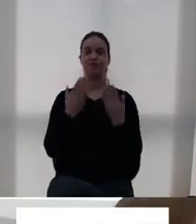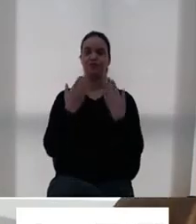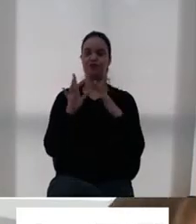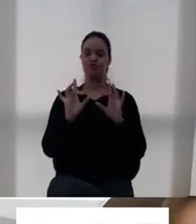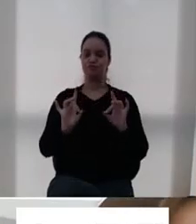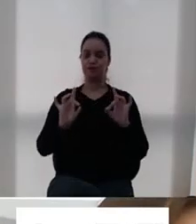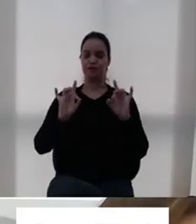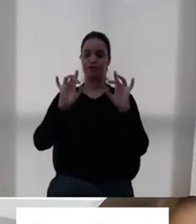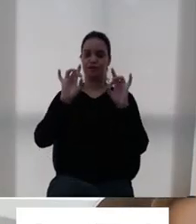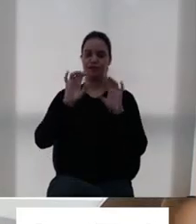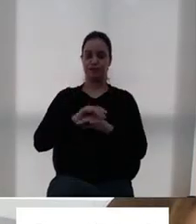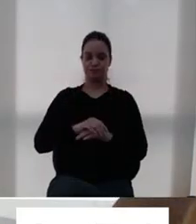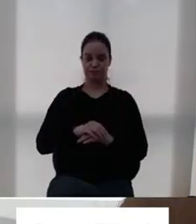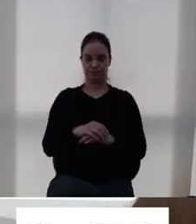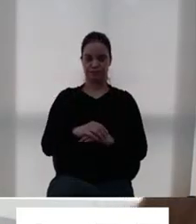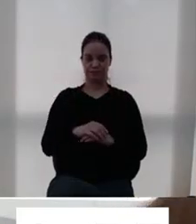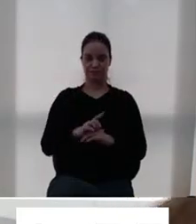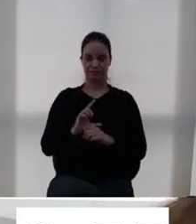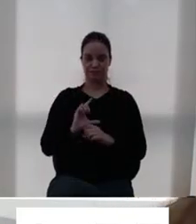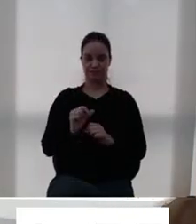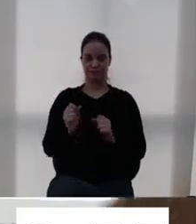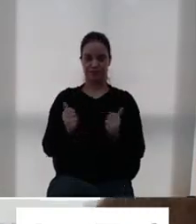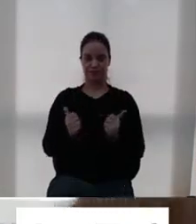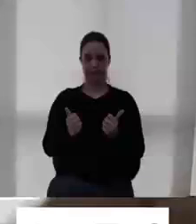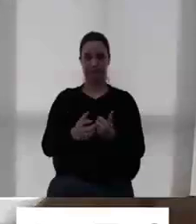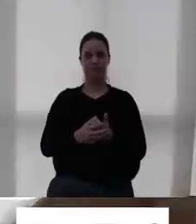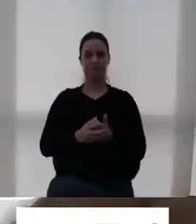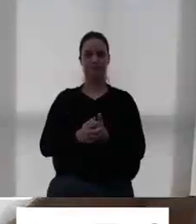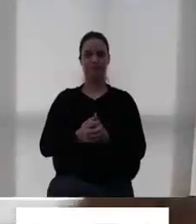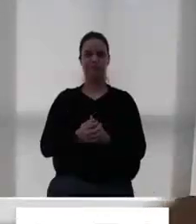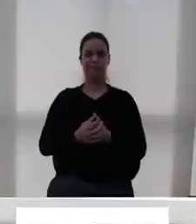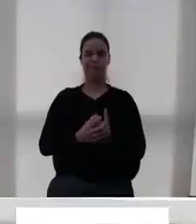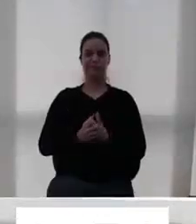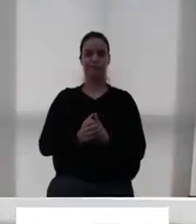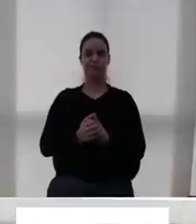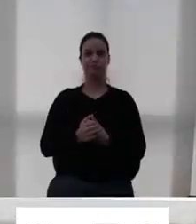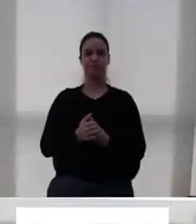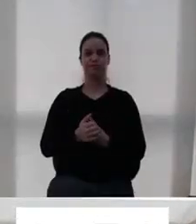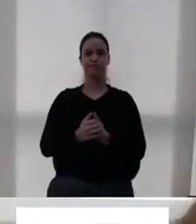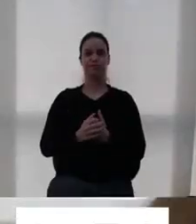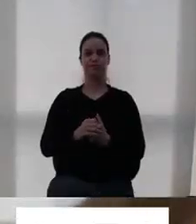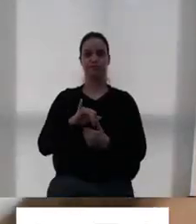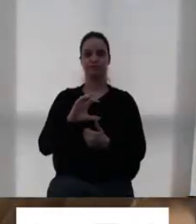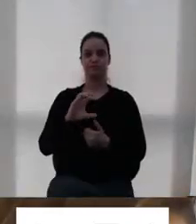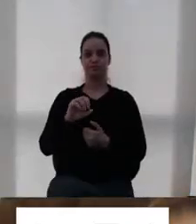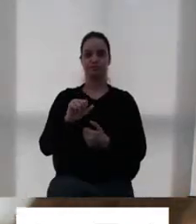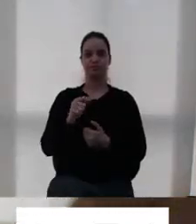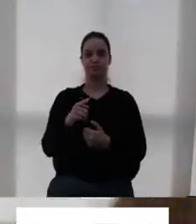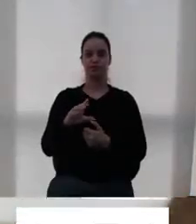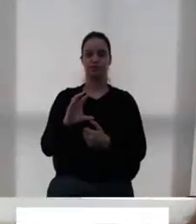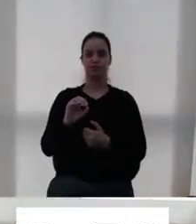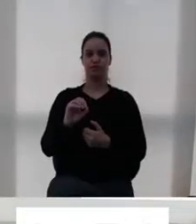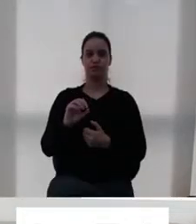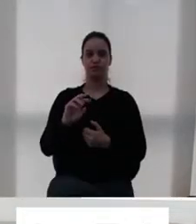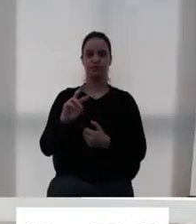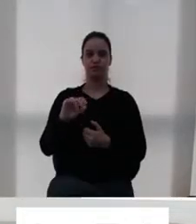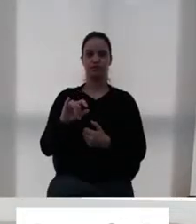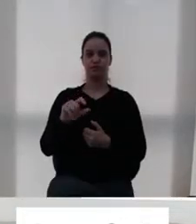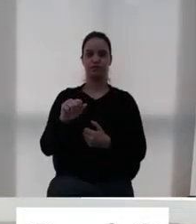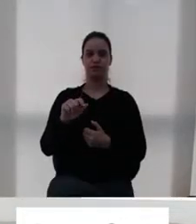agendas que diferem de outros locais dos estados. João e Iago